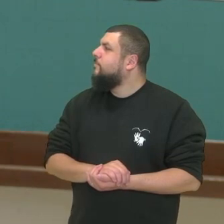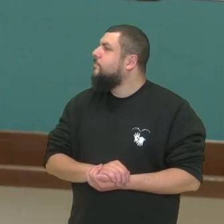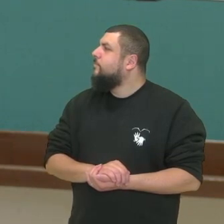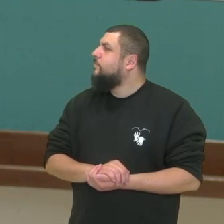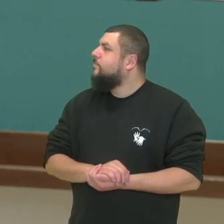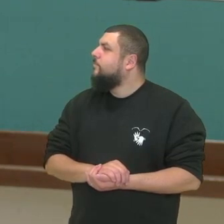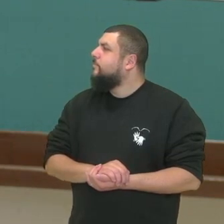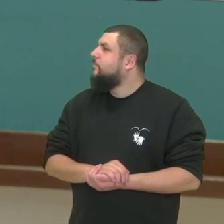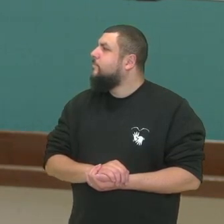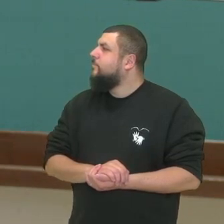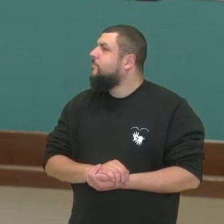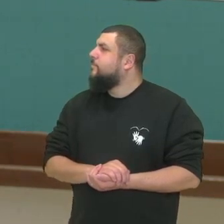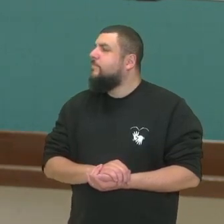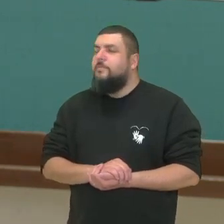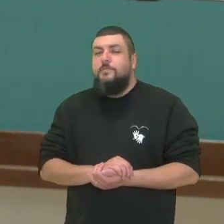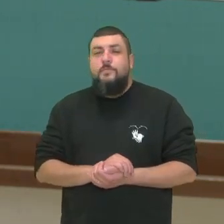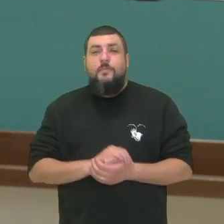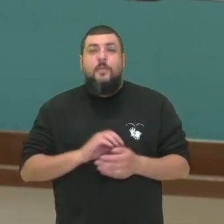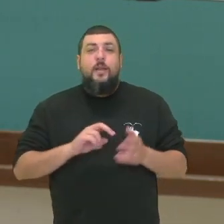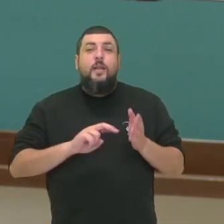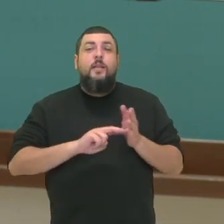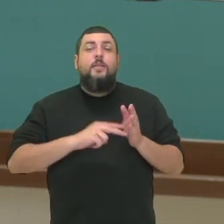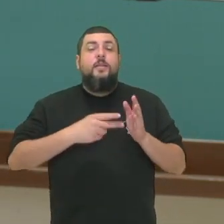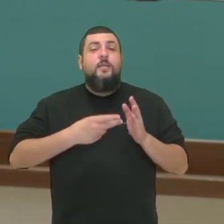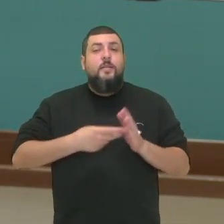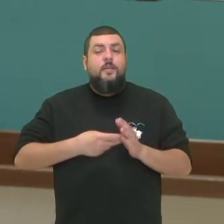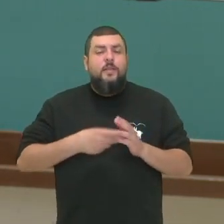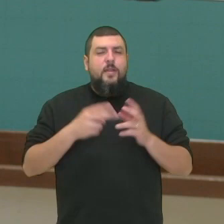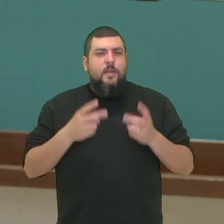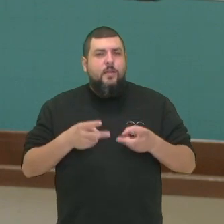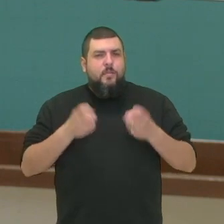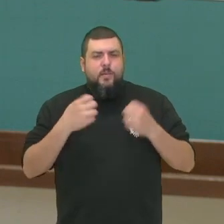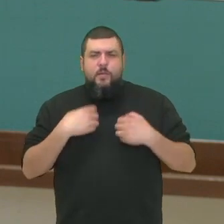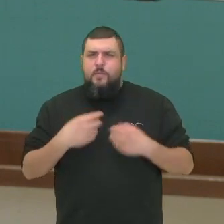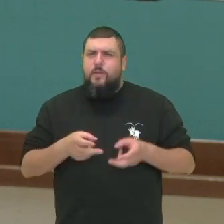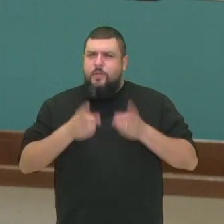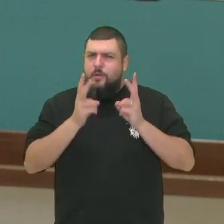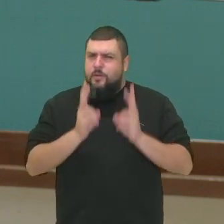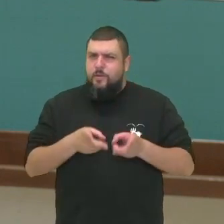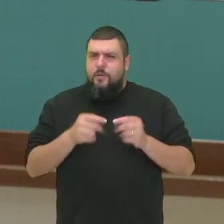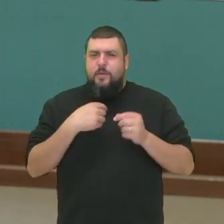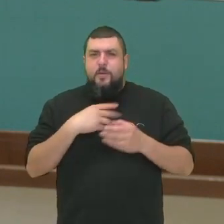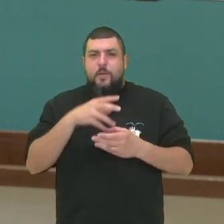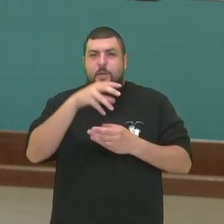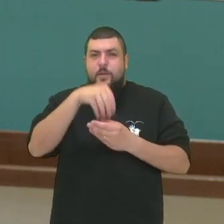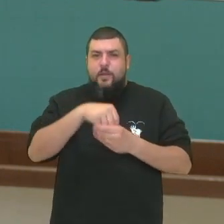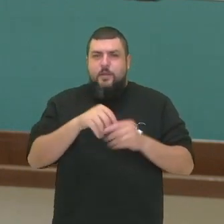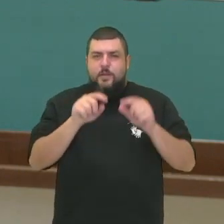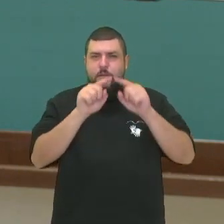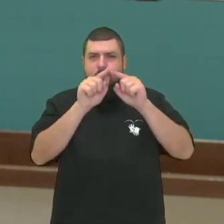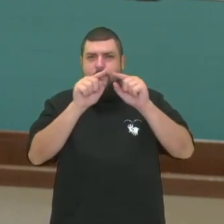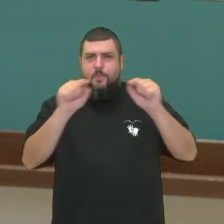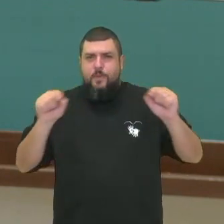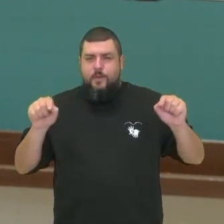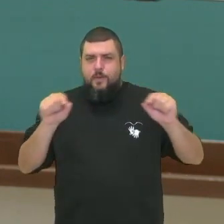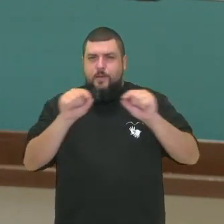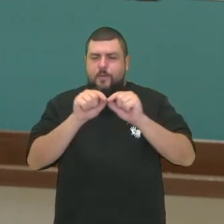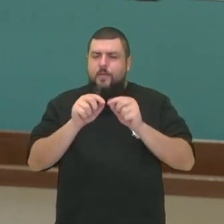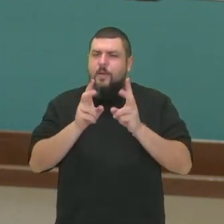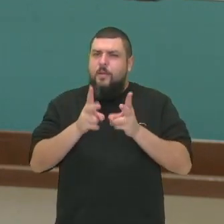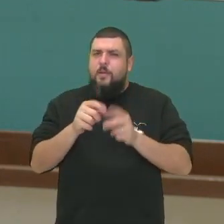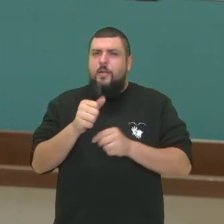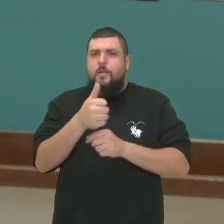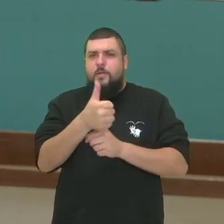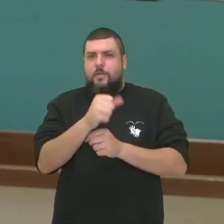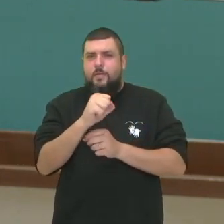dar 180. Ou seja, o que eu posso concluir com isso? Que a soma dos ângulos internos de qualquer triângulo é sempre 180